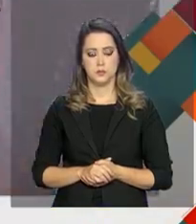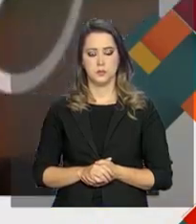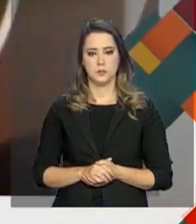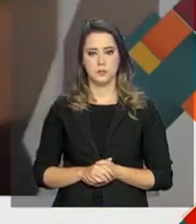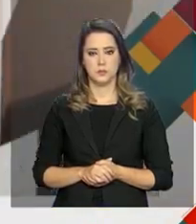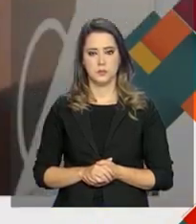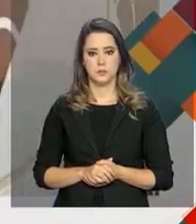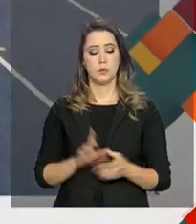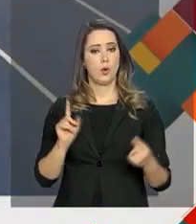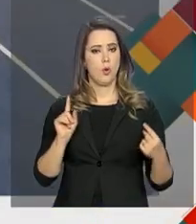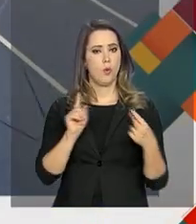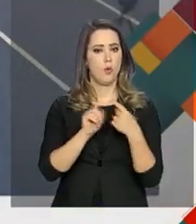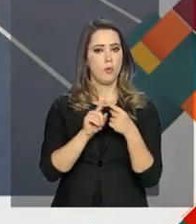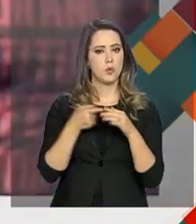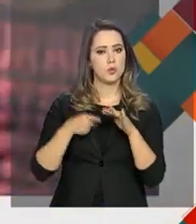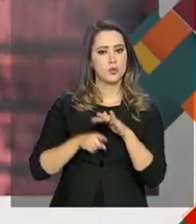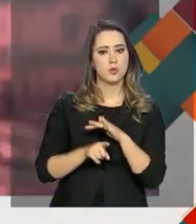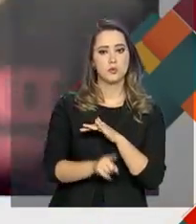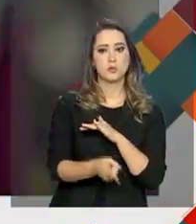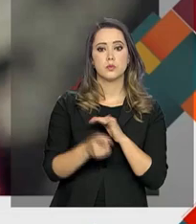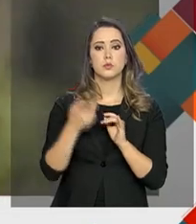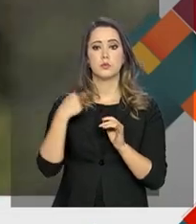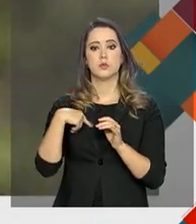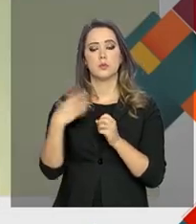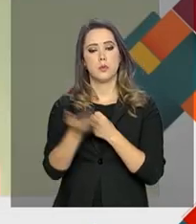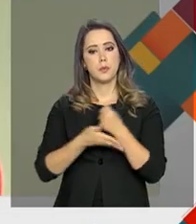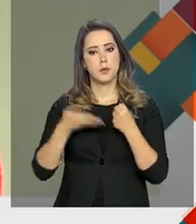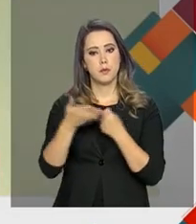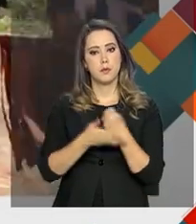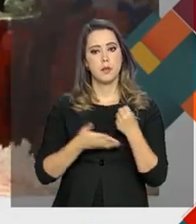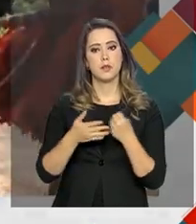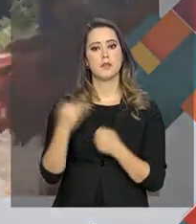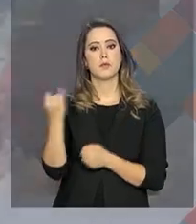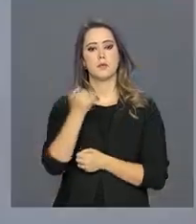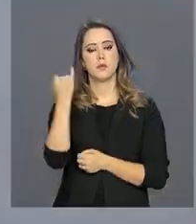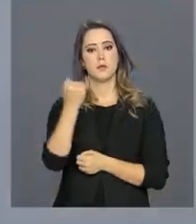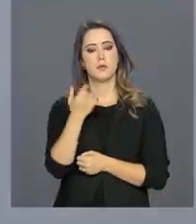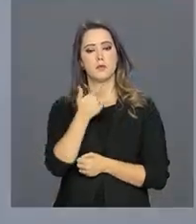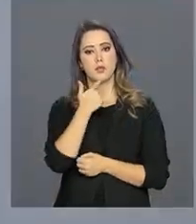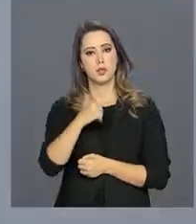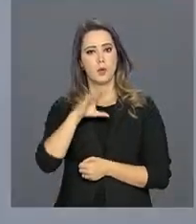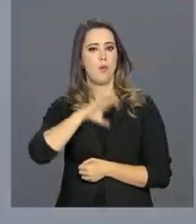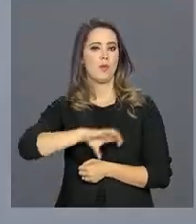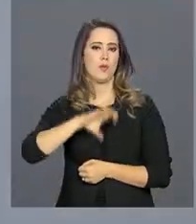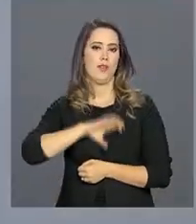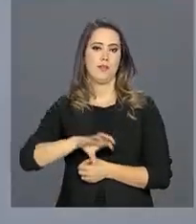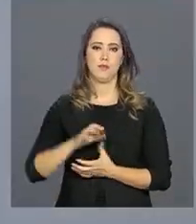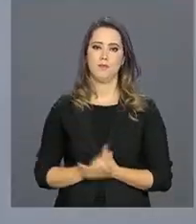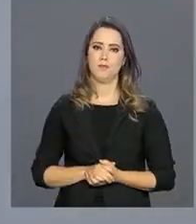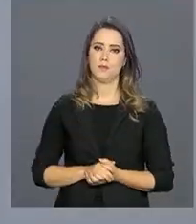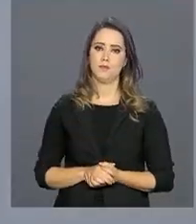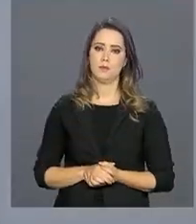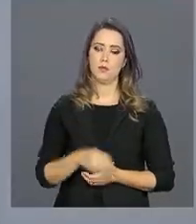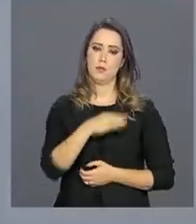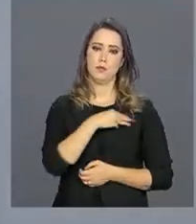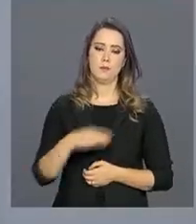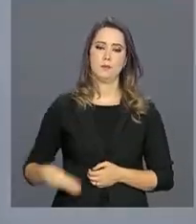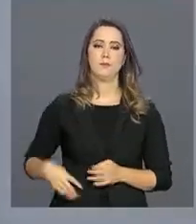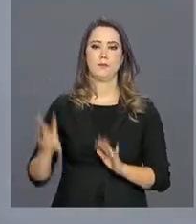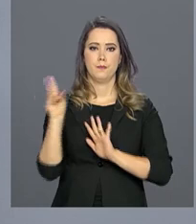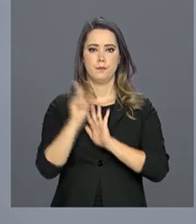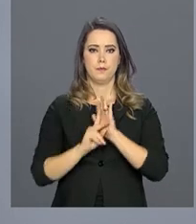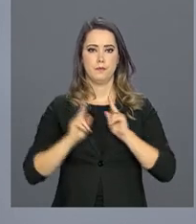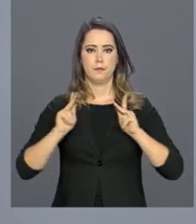o objetivo é aprofundar sobre a base sólida do idioma comum os nazis o ministro dos direitos humanos gustavo